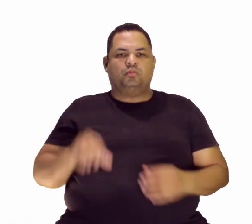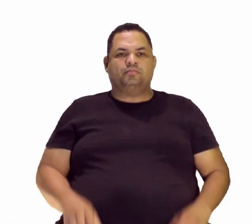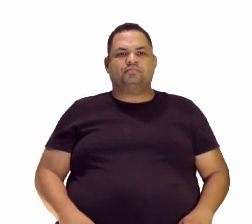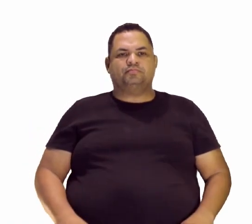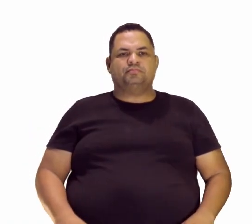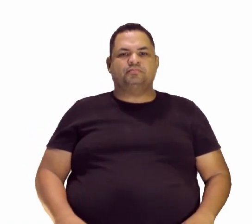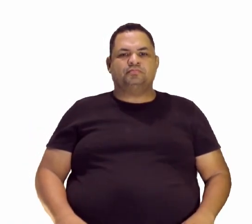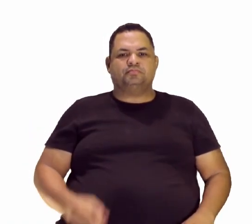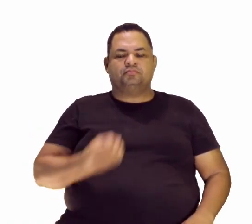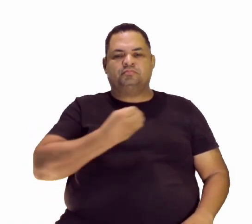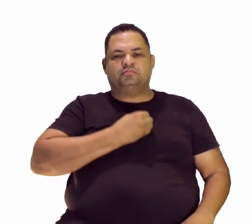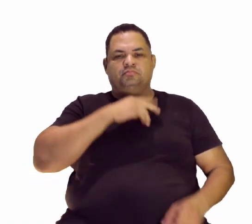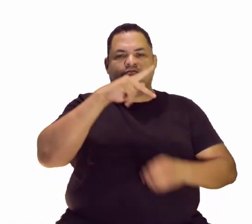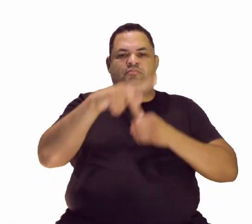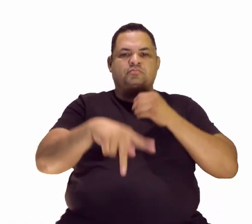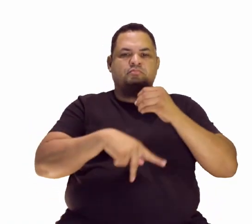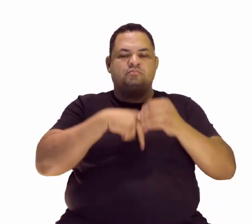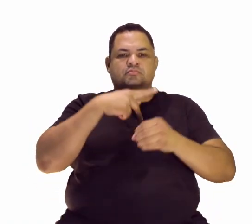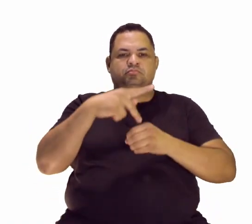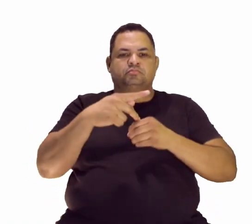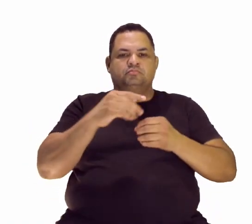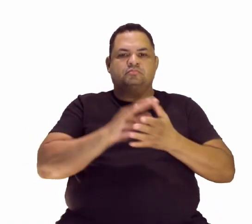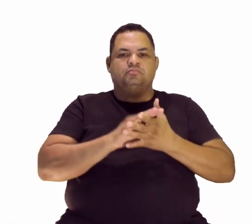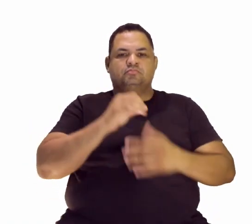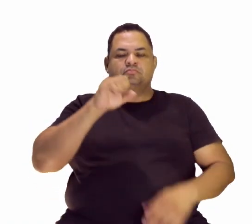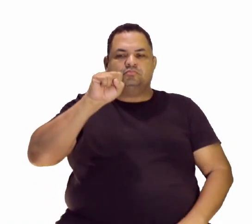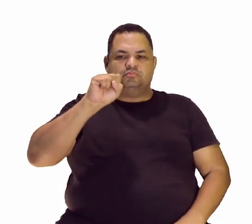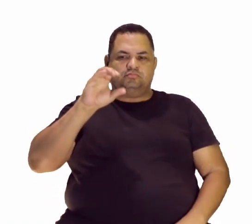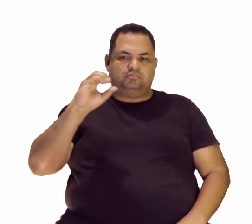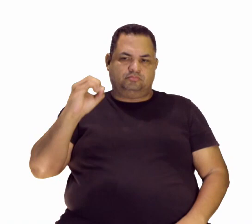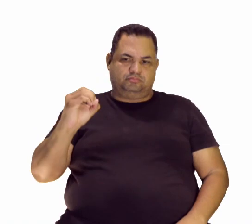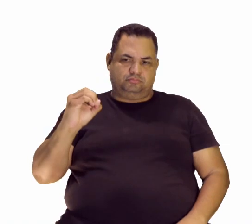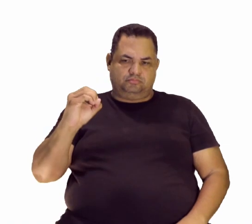Apresenta número de prótons ou número atômico igual a 80.